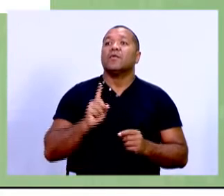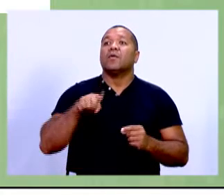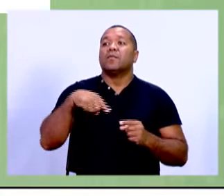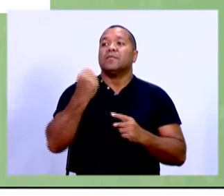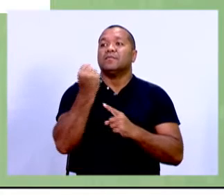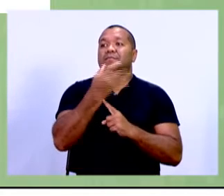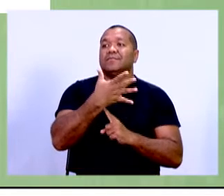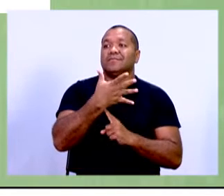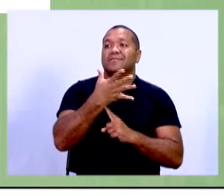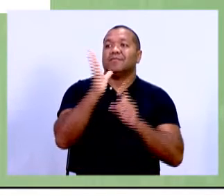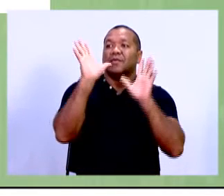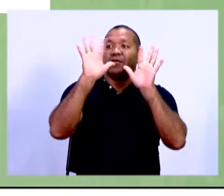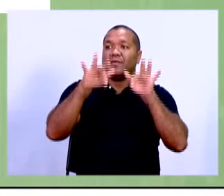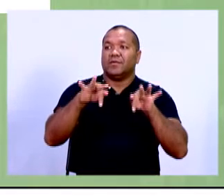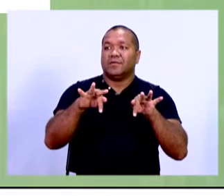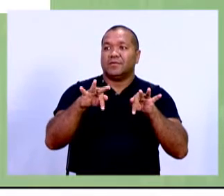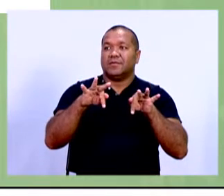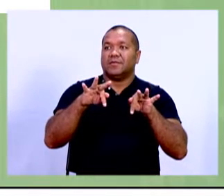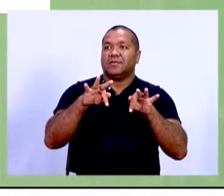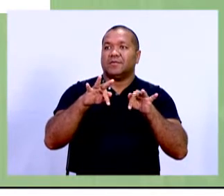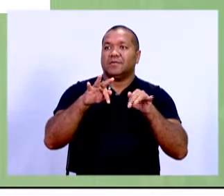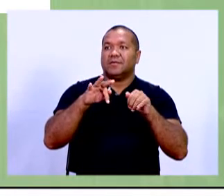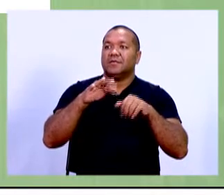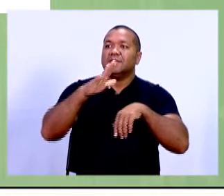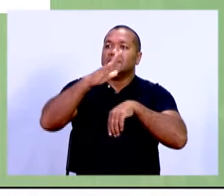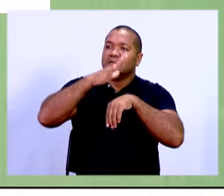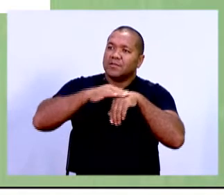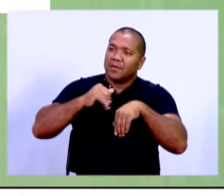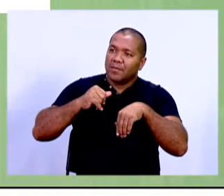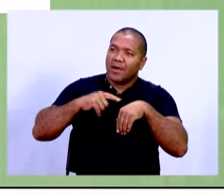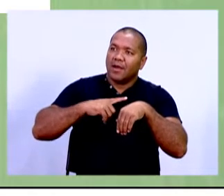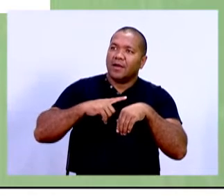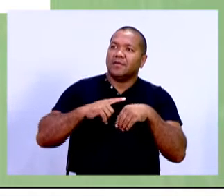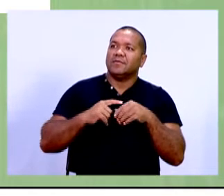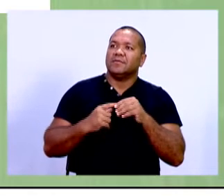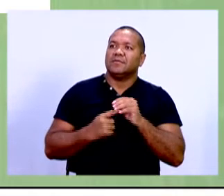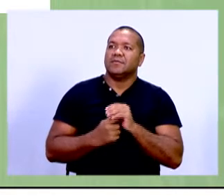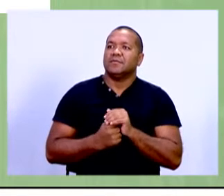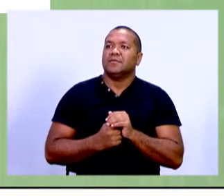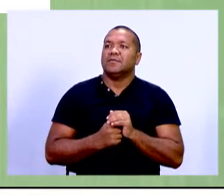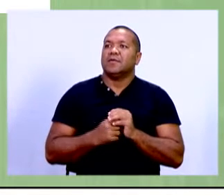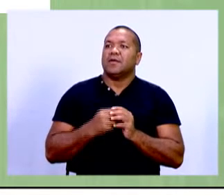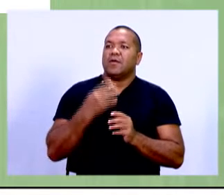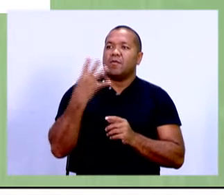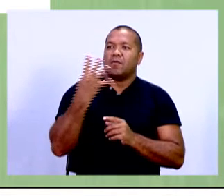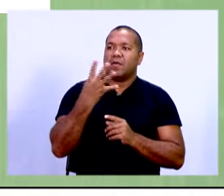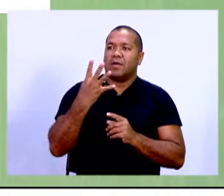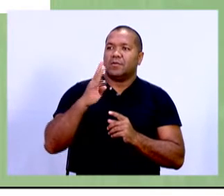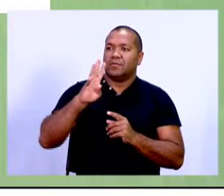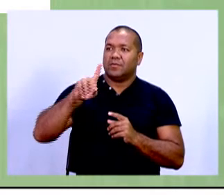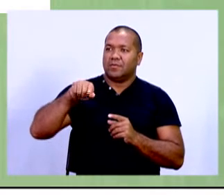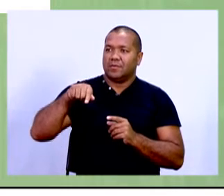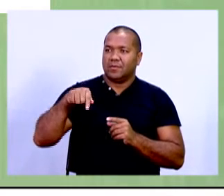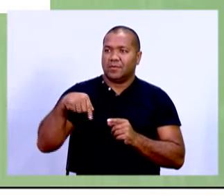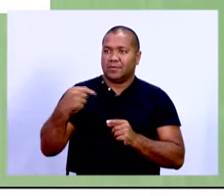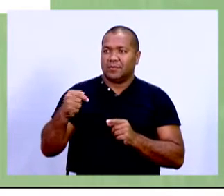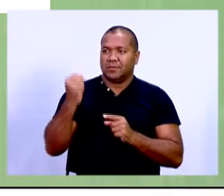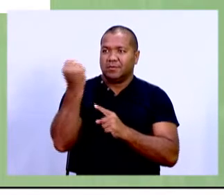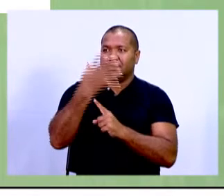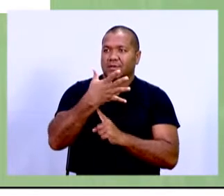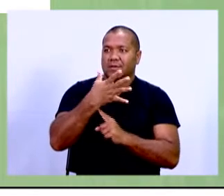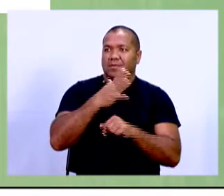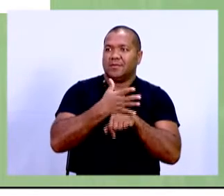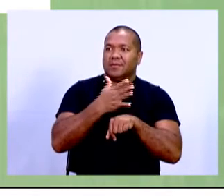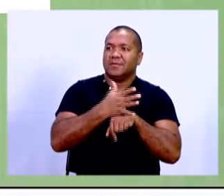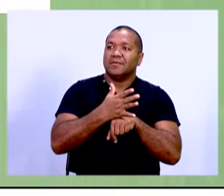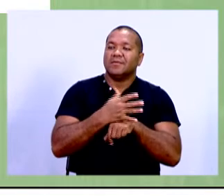Diagrama fechamento de chamado e qualificação. É o nosso 4º e último diagrama de